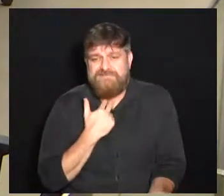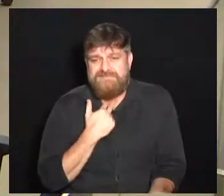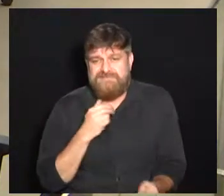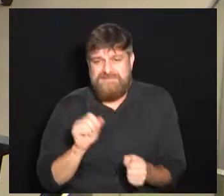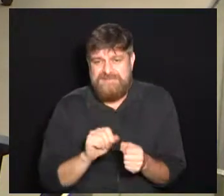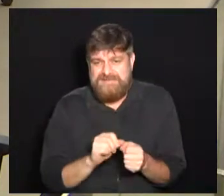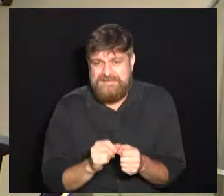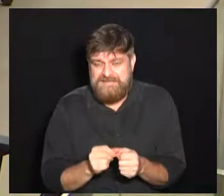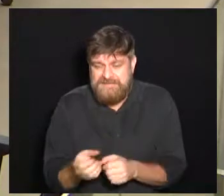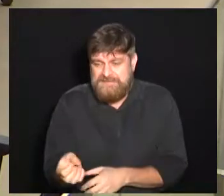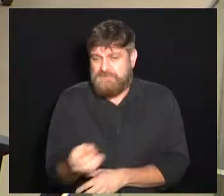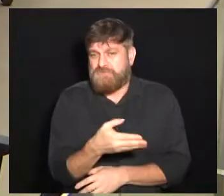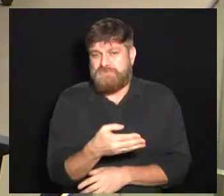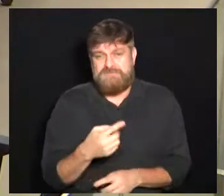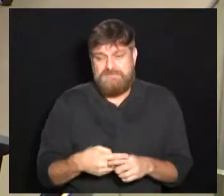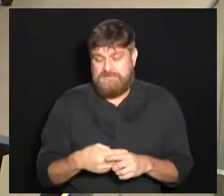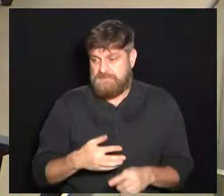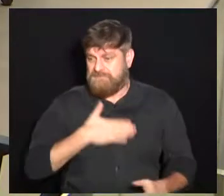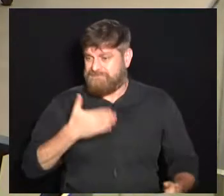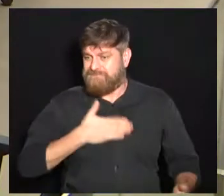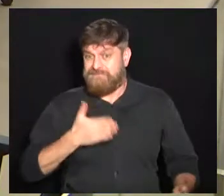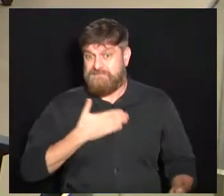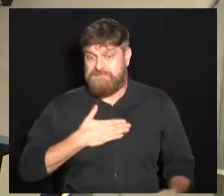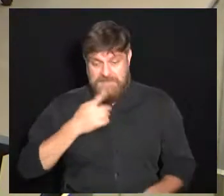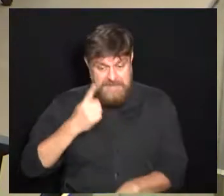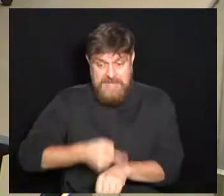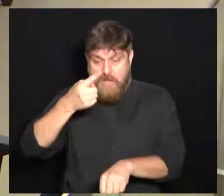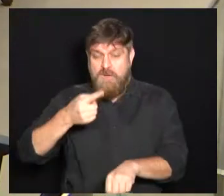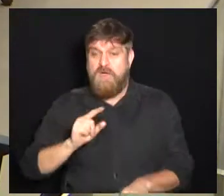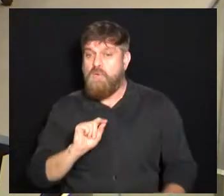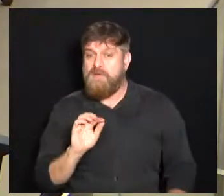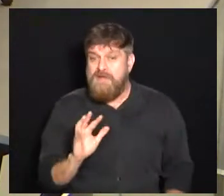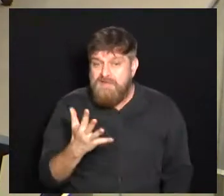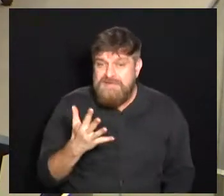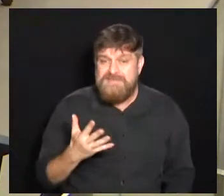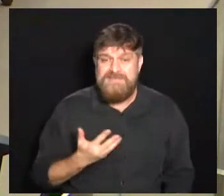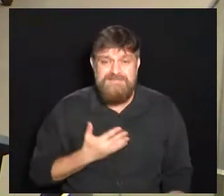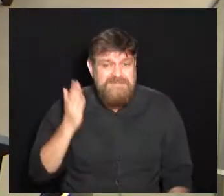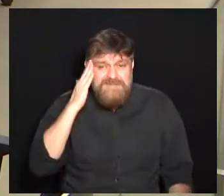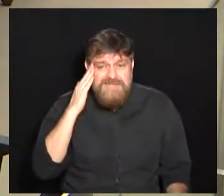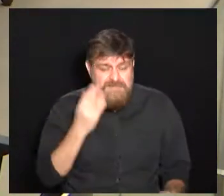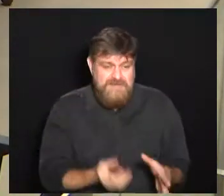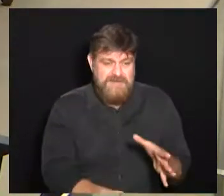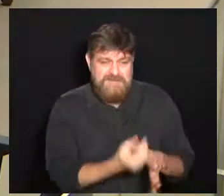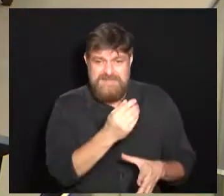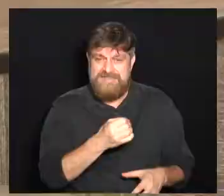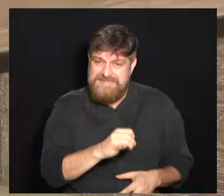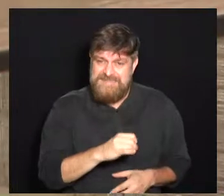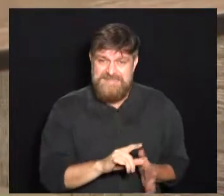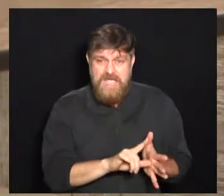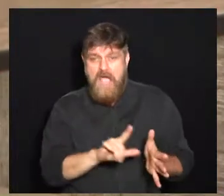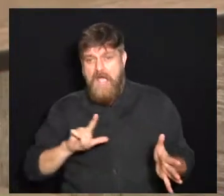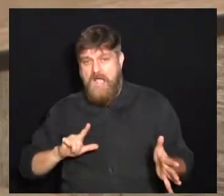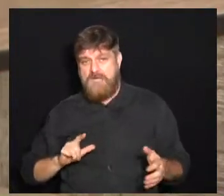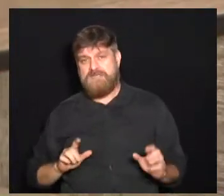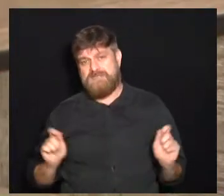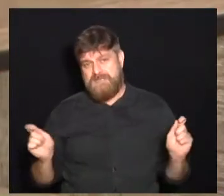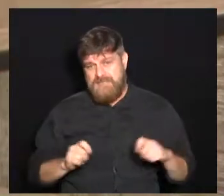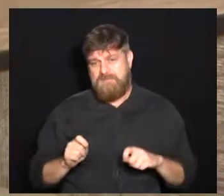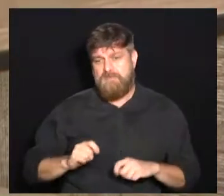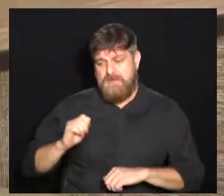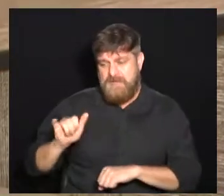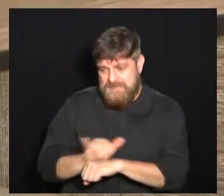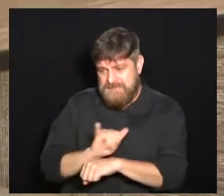reparar, porque ninguém esperava isso. O que aconteceu não era algo que podia ser previsto. Se pudesse ser previsto, certamente as